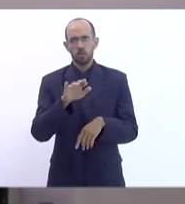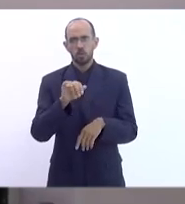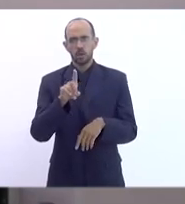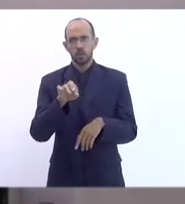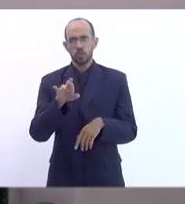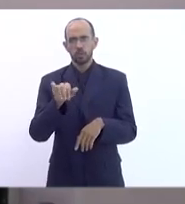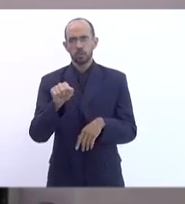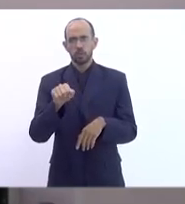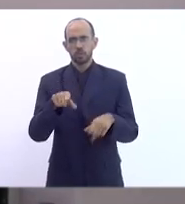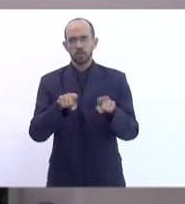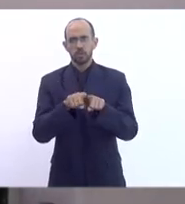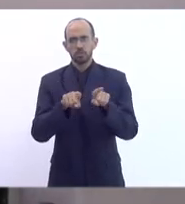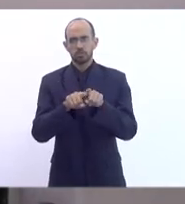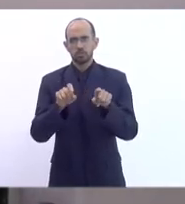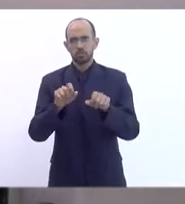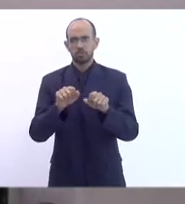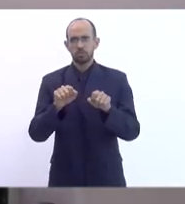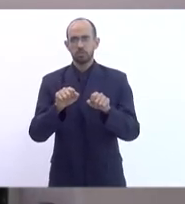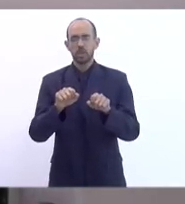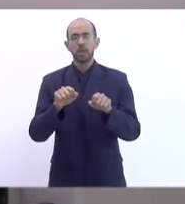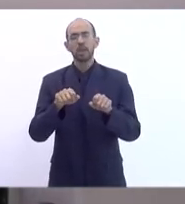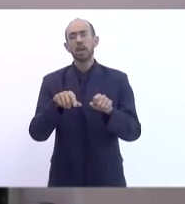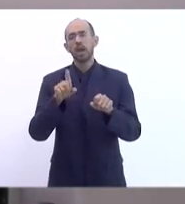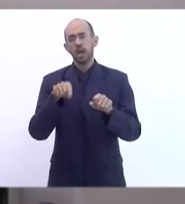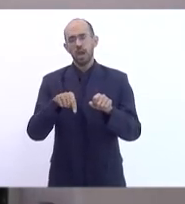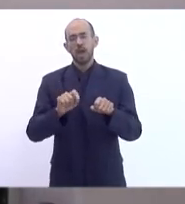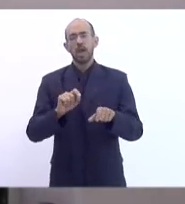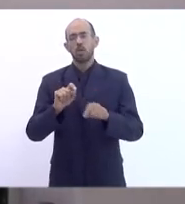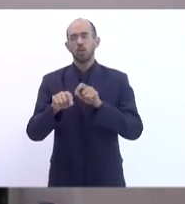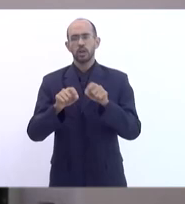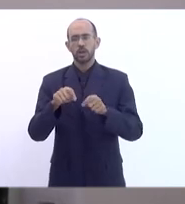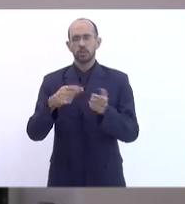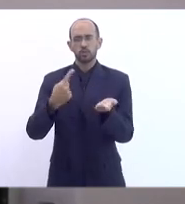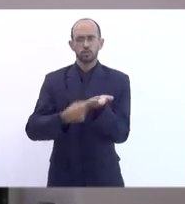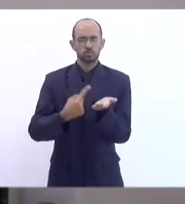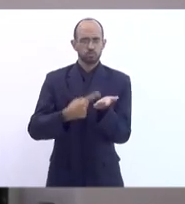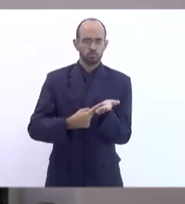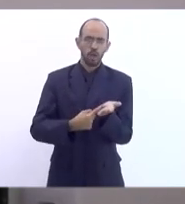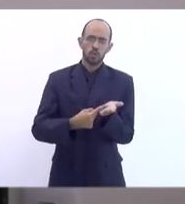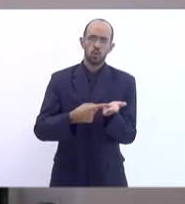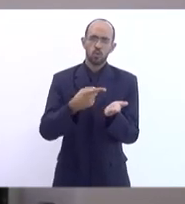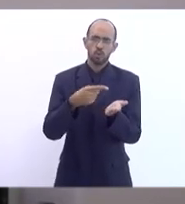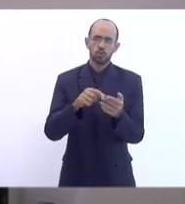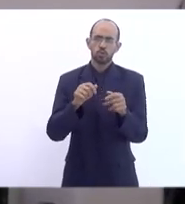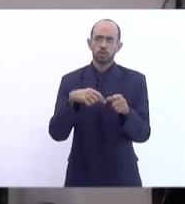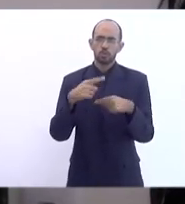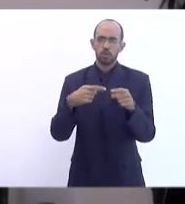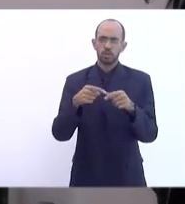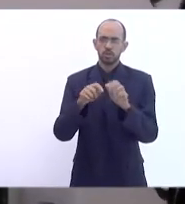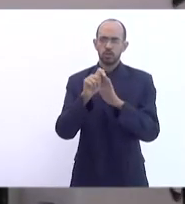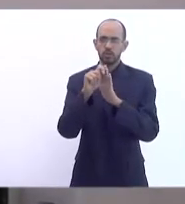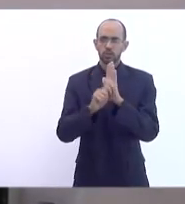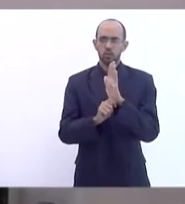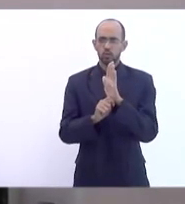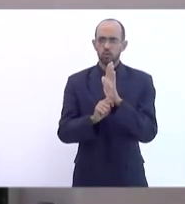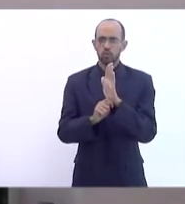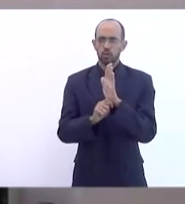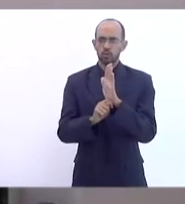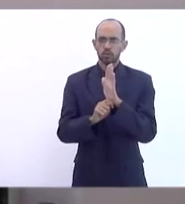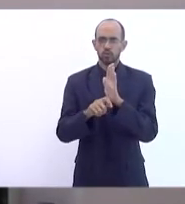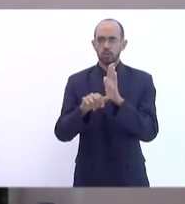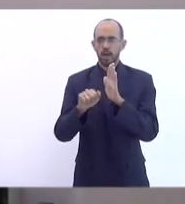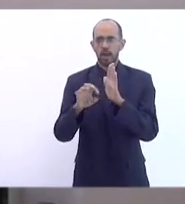aqui é que já fica um compromisso fruto dessa reunião Nós faremos a ata junto com a